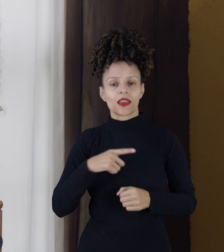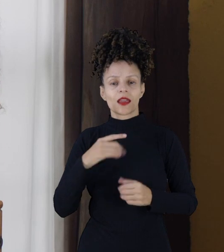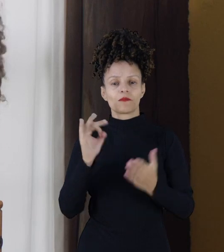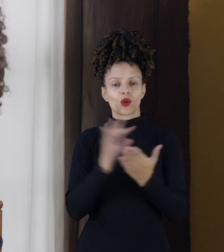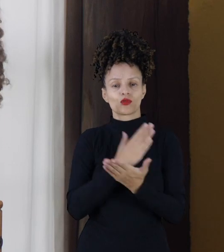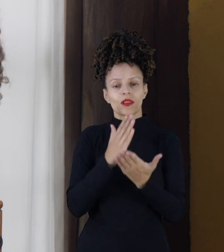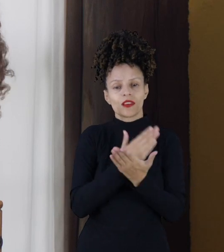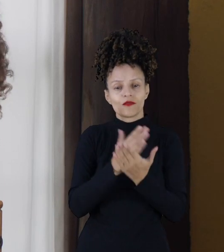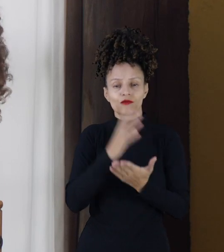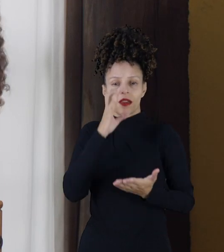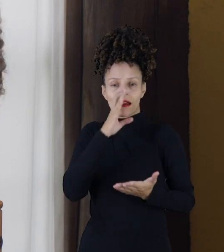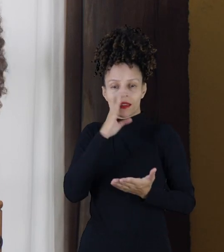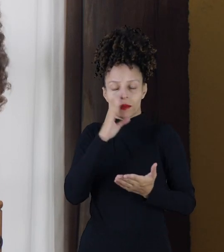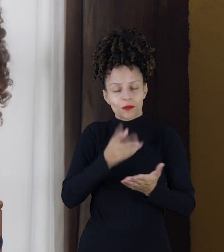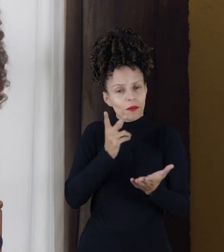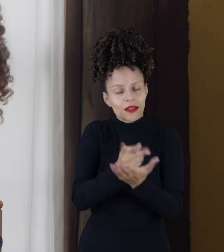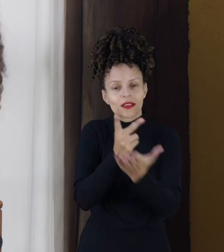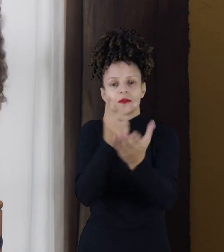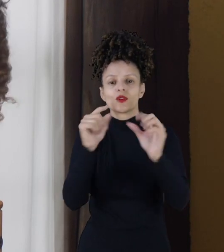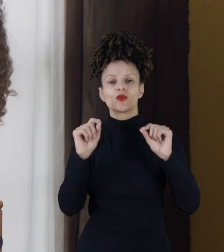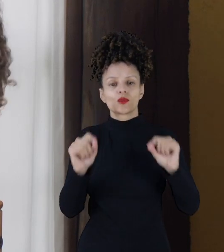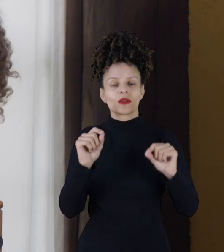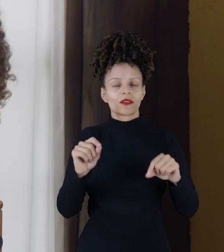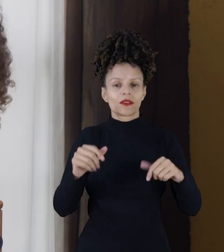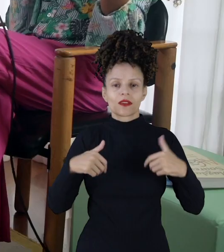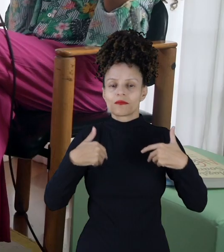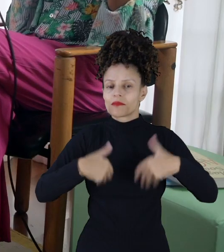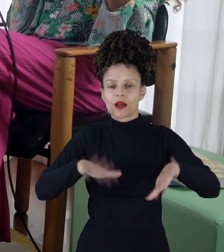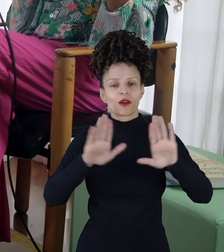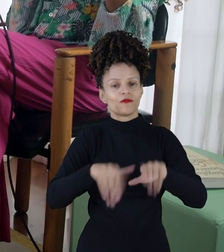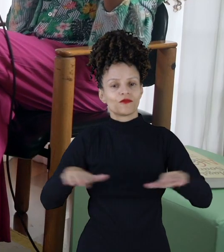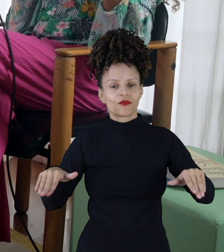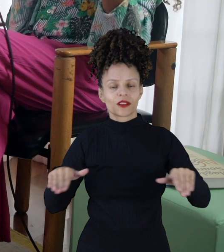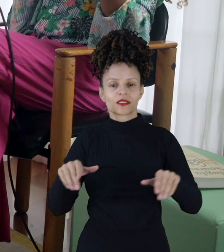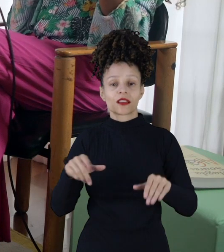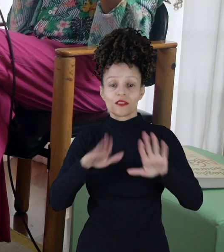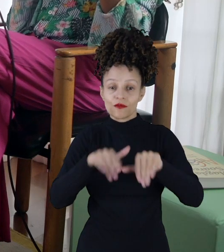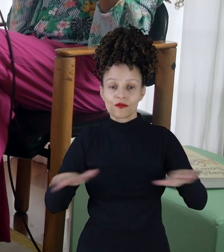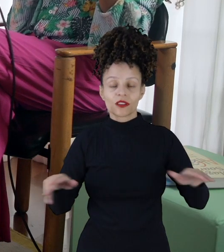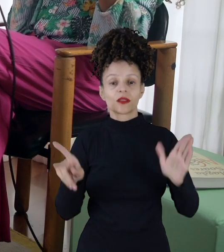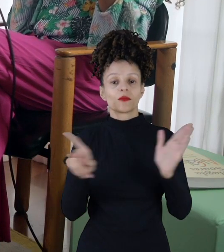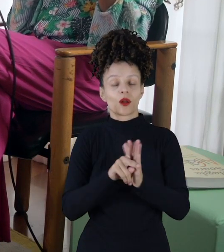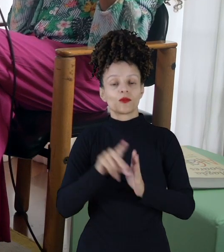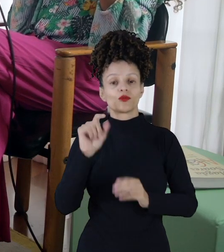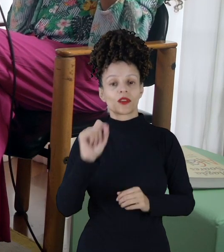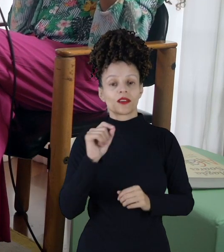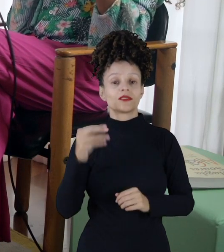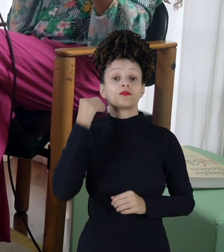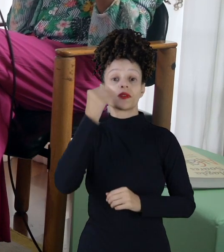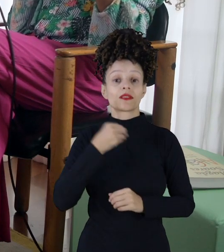você carregue esse livro, esse encantamento para sempre, né? Para uma infância, como uma infância